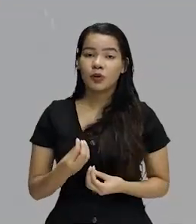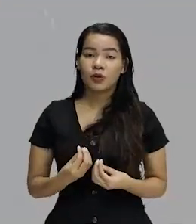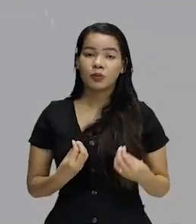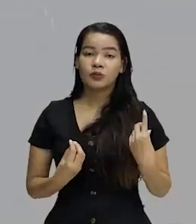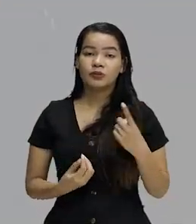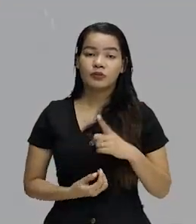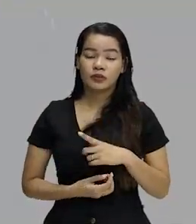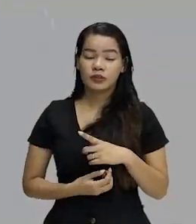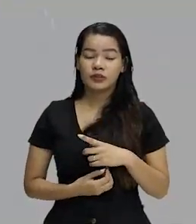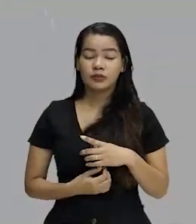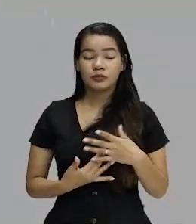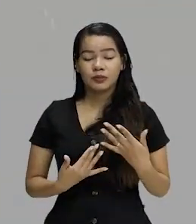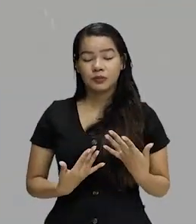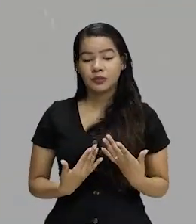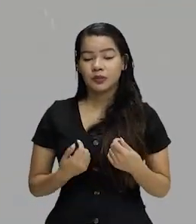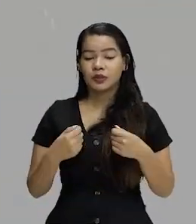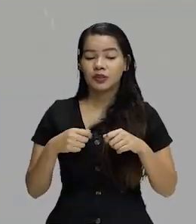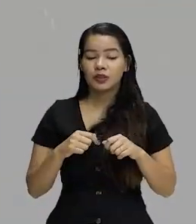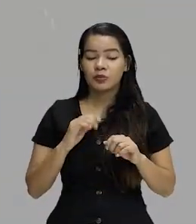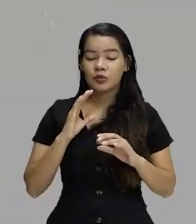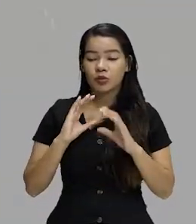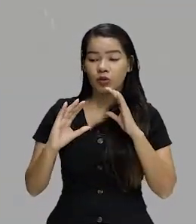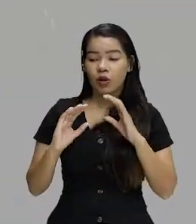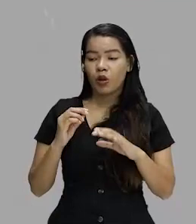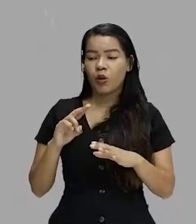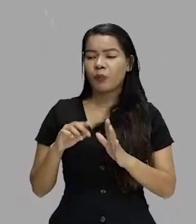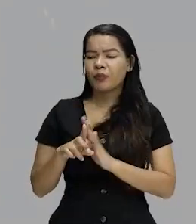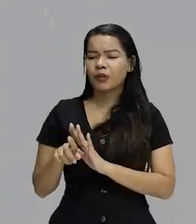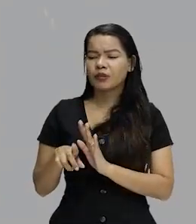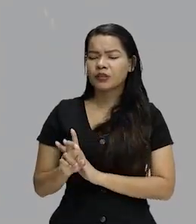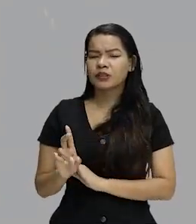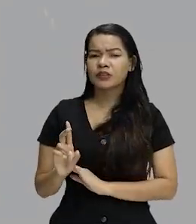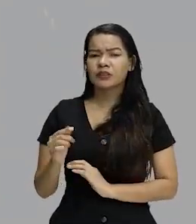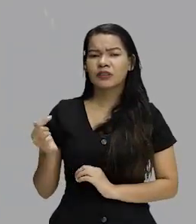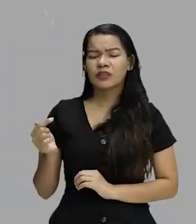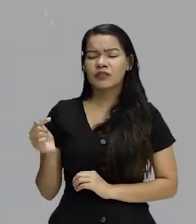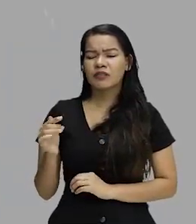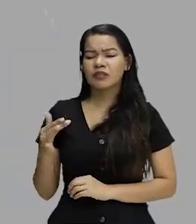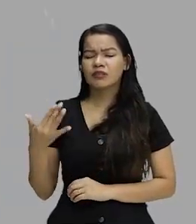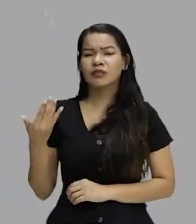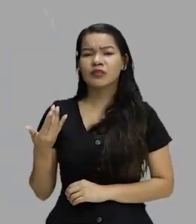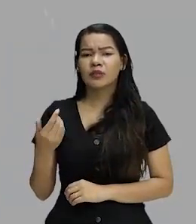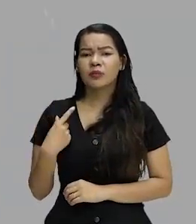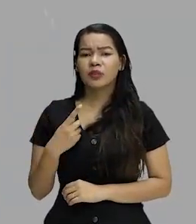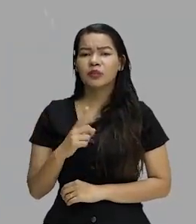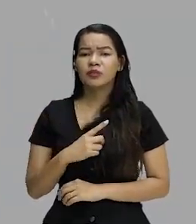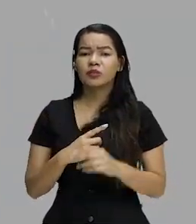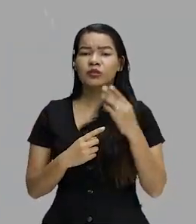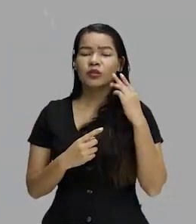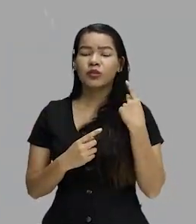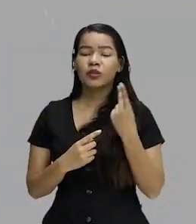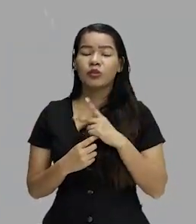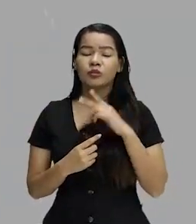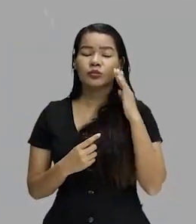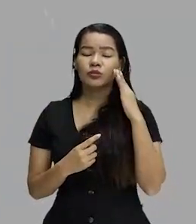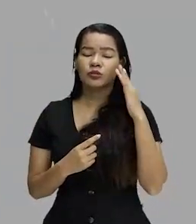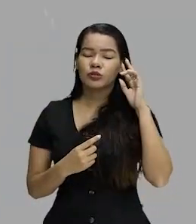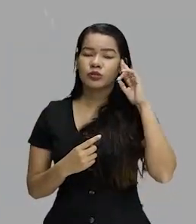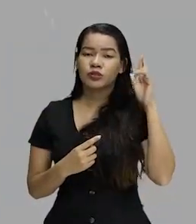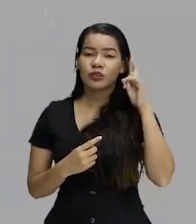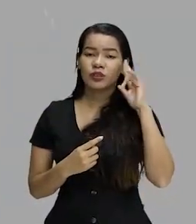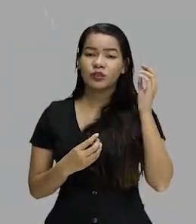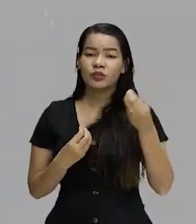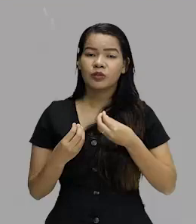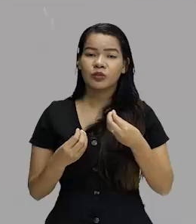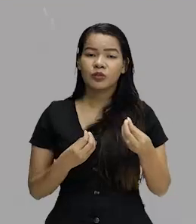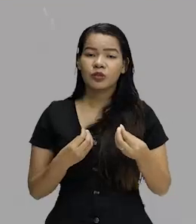deveríamos contar ou questionar essa questão, essa situação para o nosso chefe, né? Como nós deveríamos